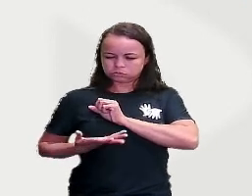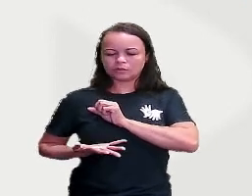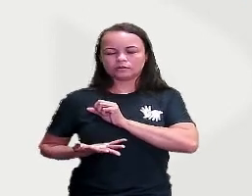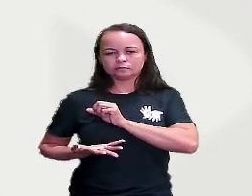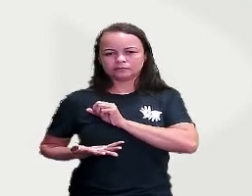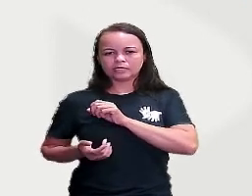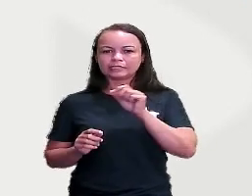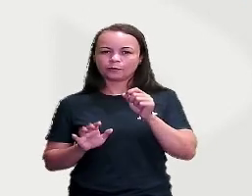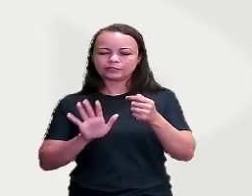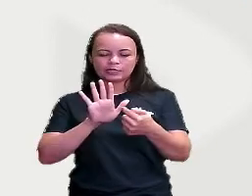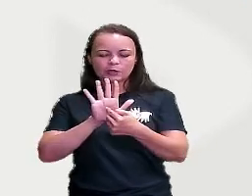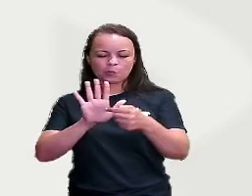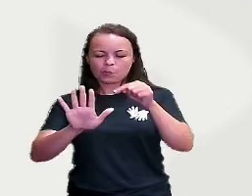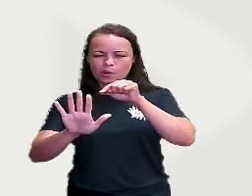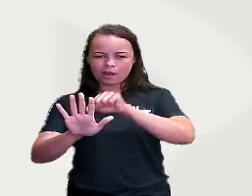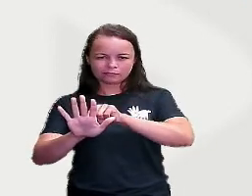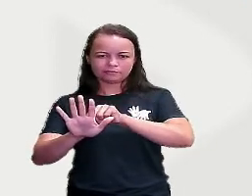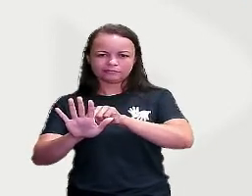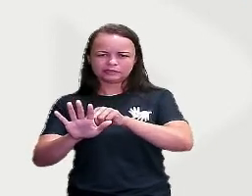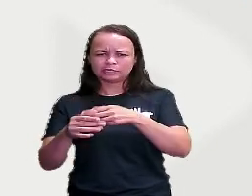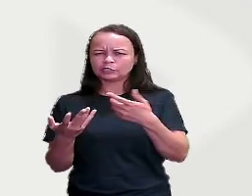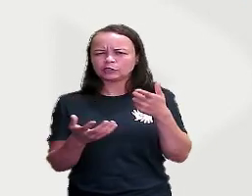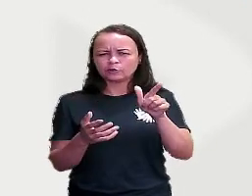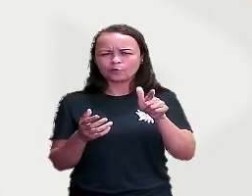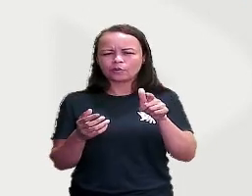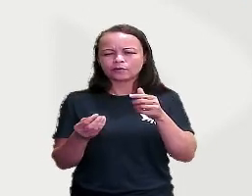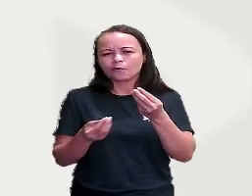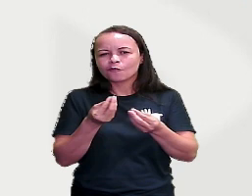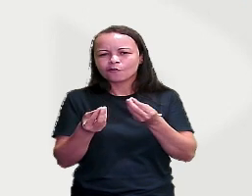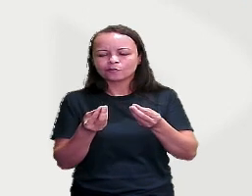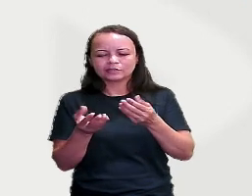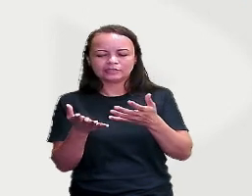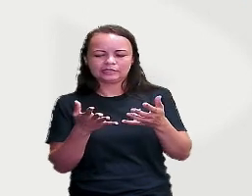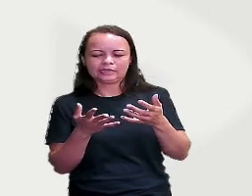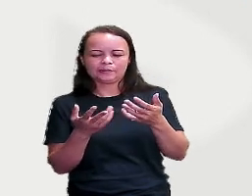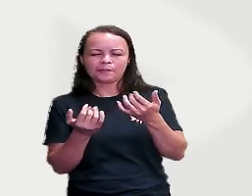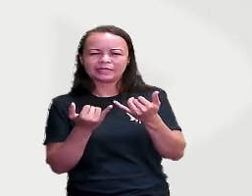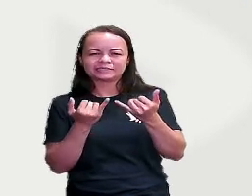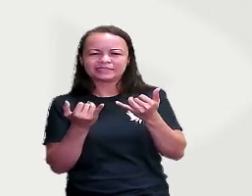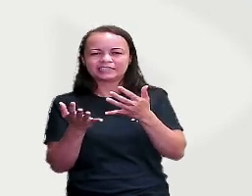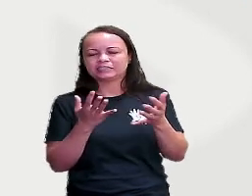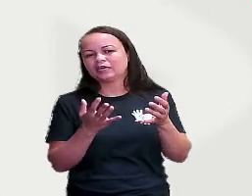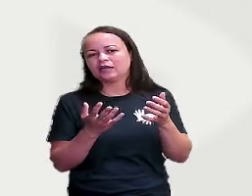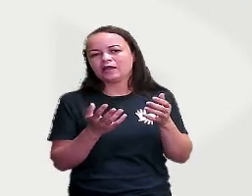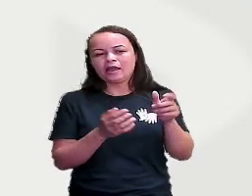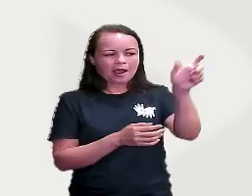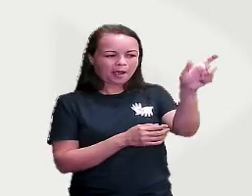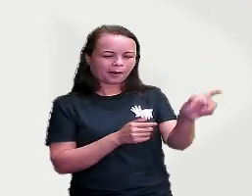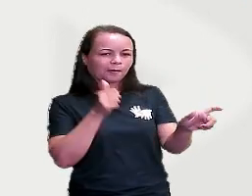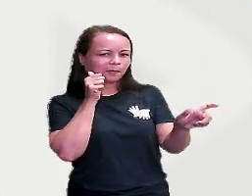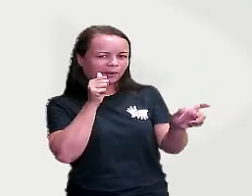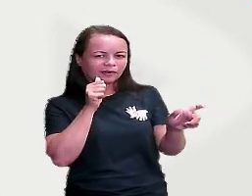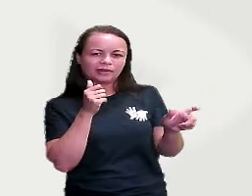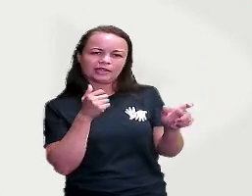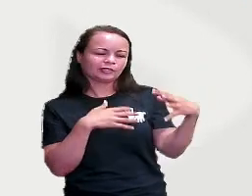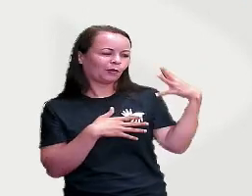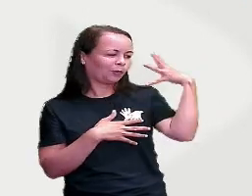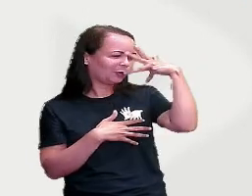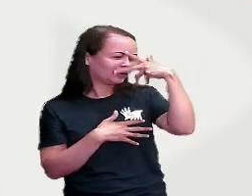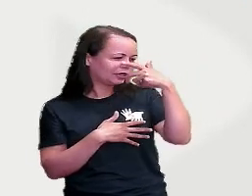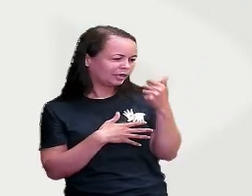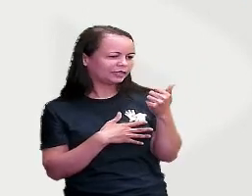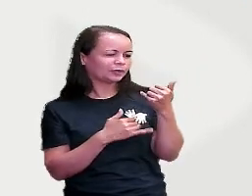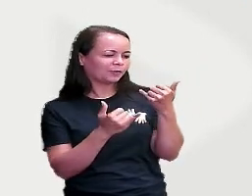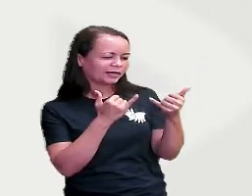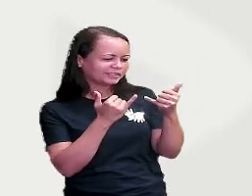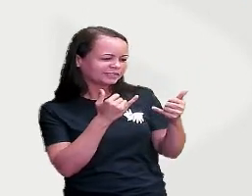como, por exemplo, Maria é como uma flor, né? Maria é tão linda como uma flor, quanto uma flor. Se eu utilizasse dessa forma,